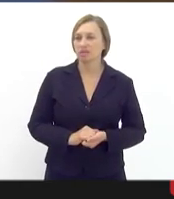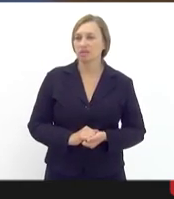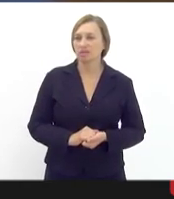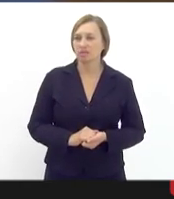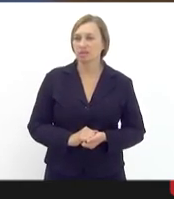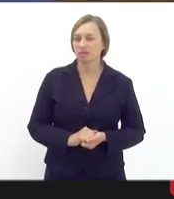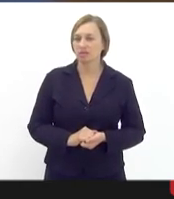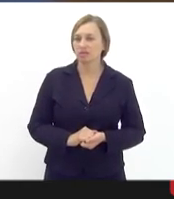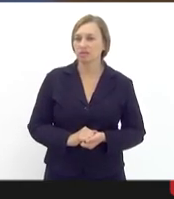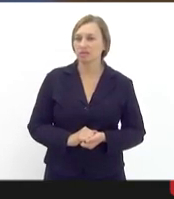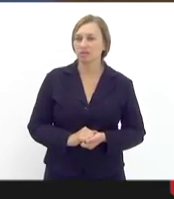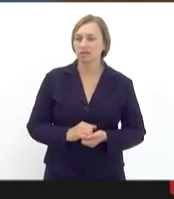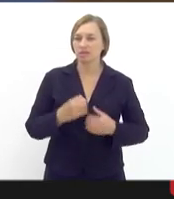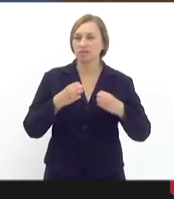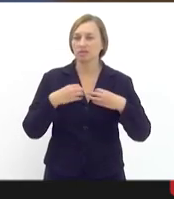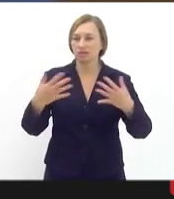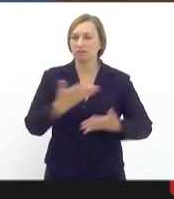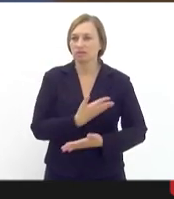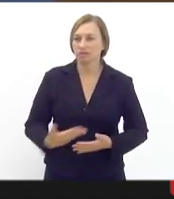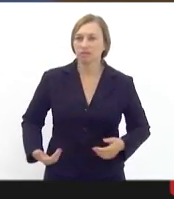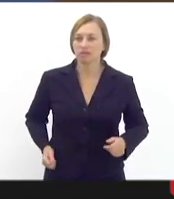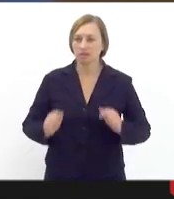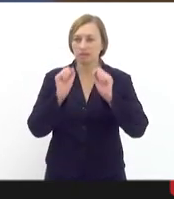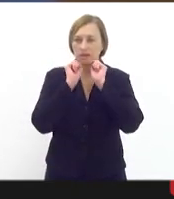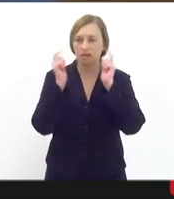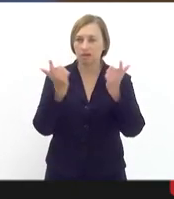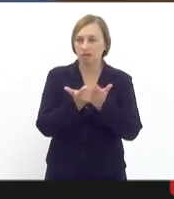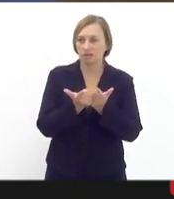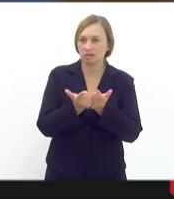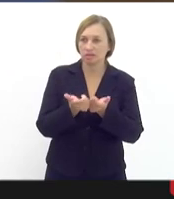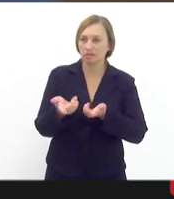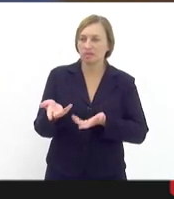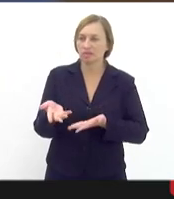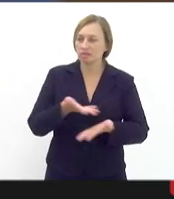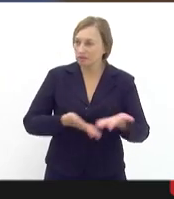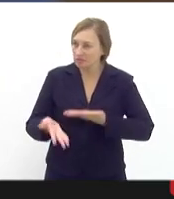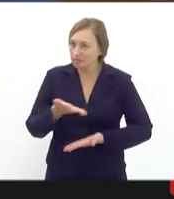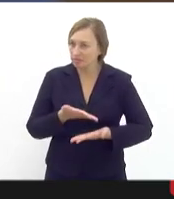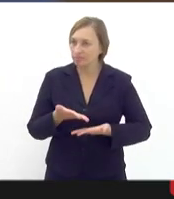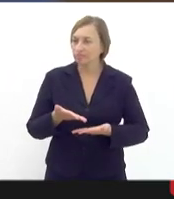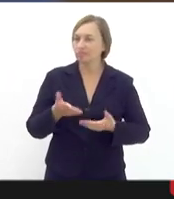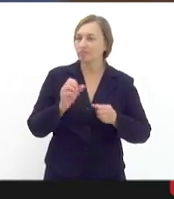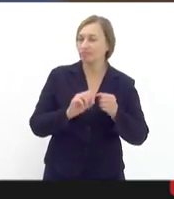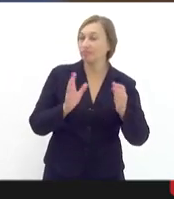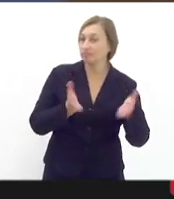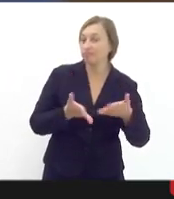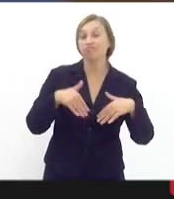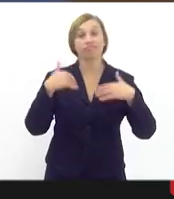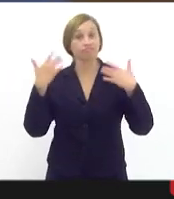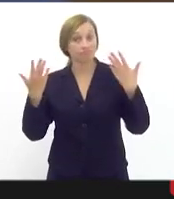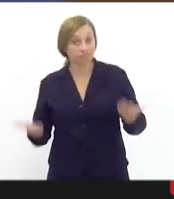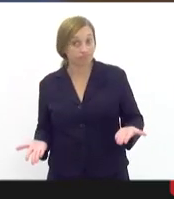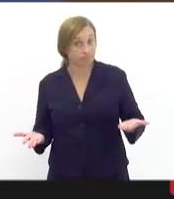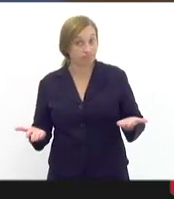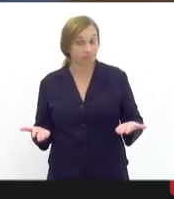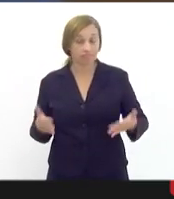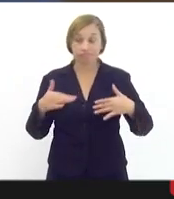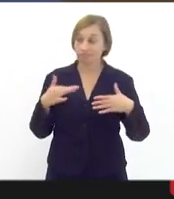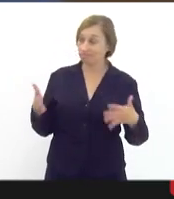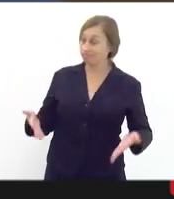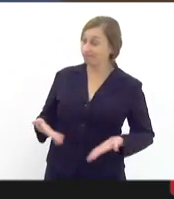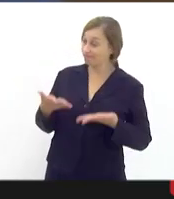Imaginável estar numa audiência pública da Assembleia Legislativa do Rio de Janeiro participando como nós podemos fazer isso hoje. Então, eu sou